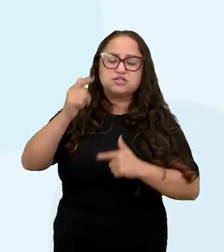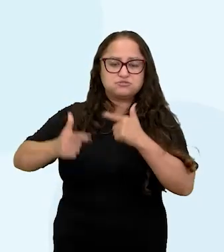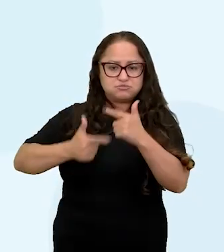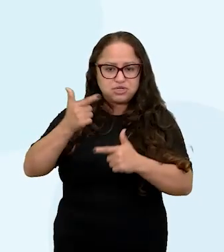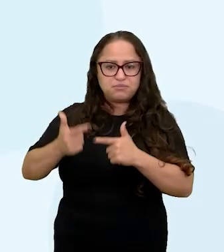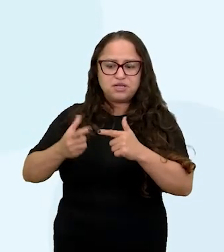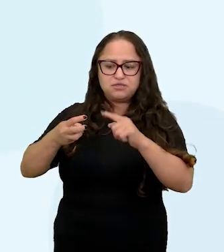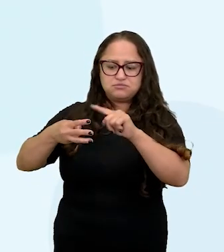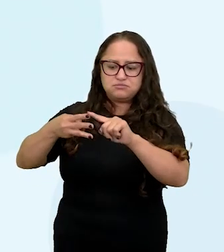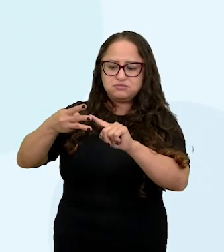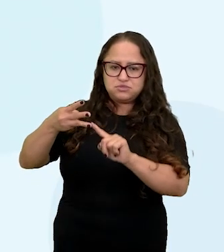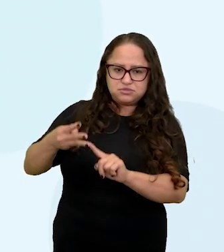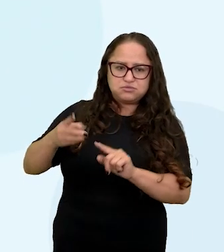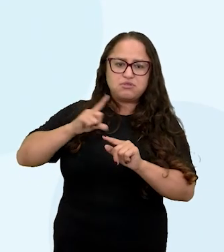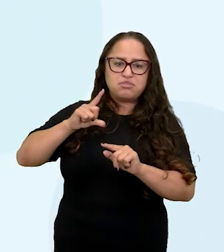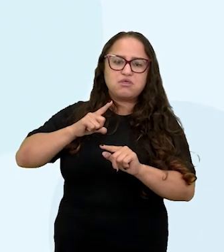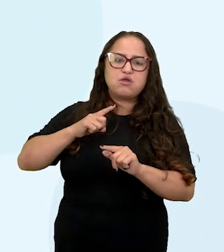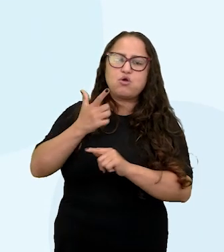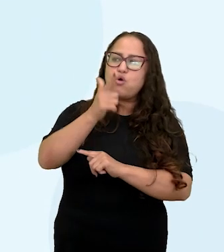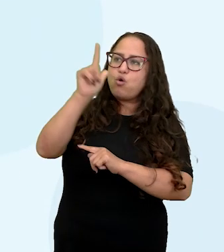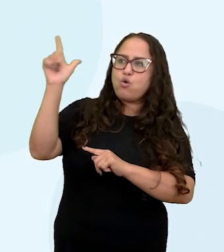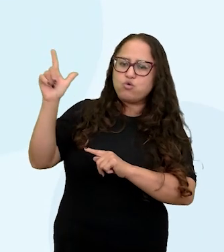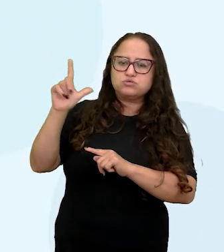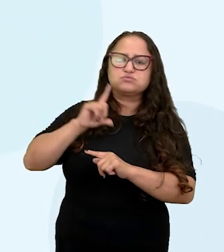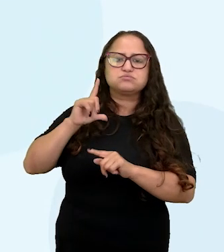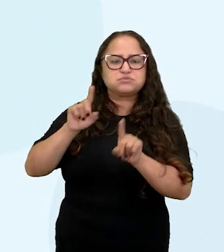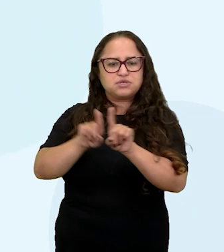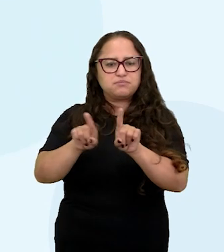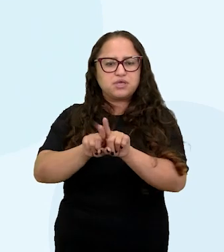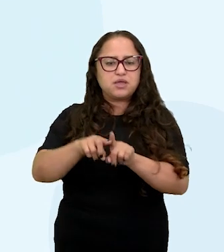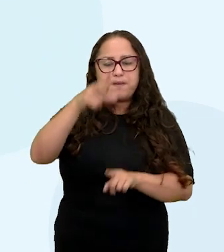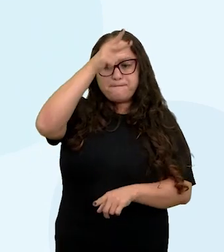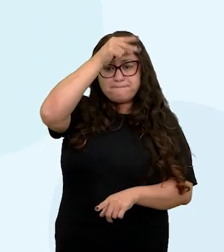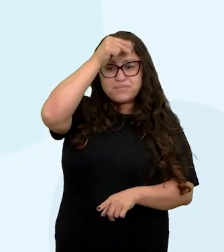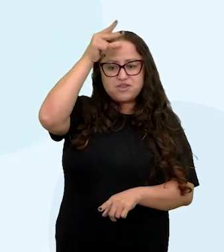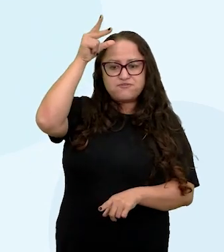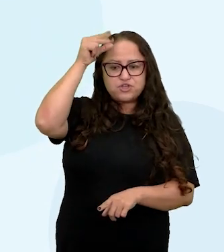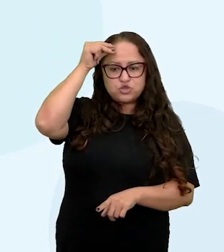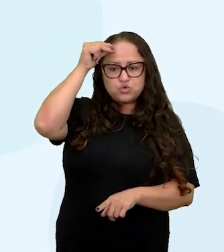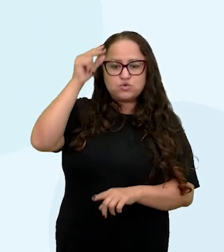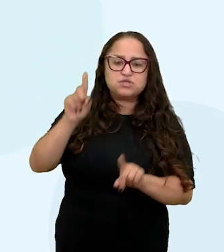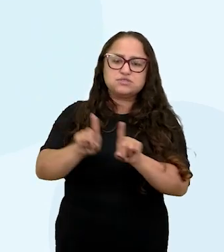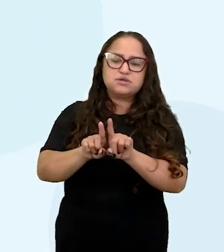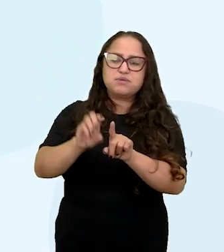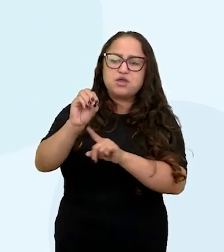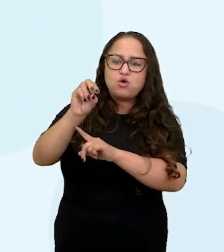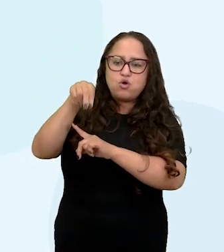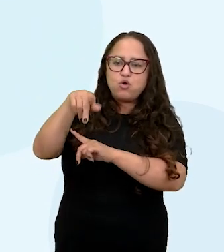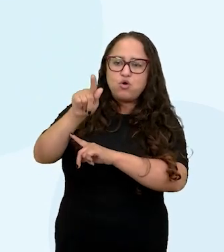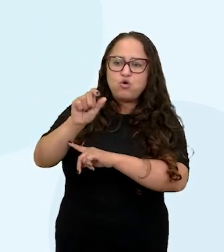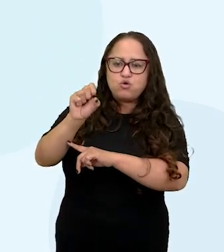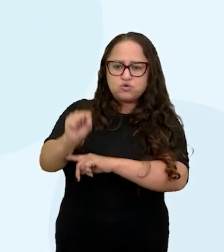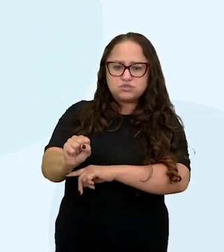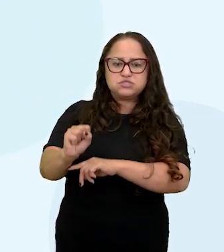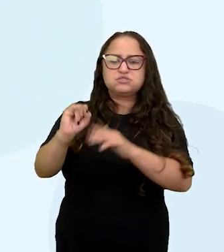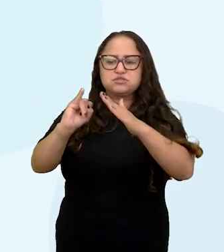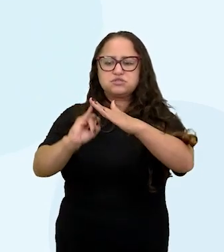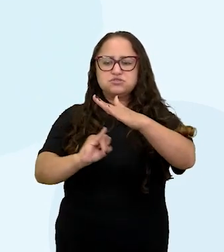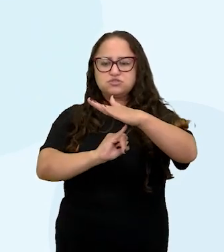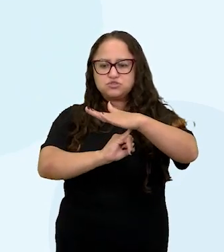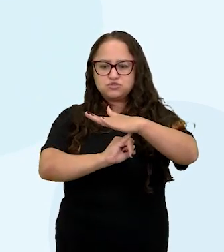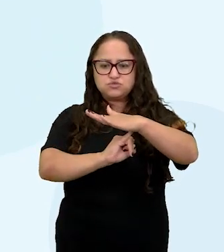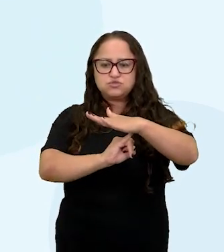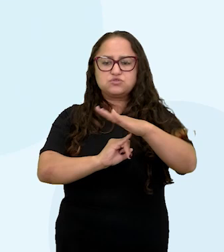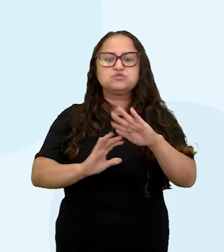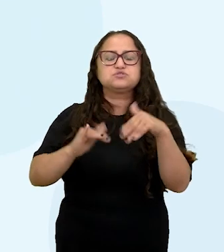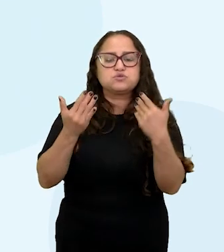3 poderes, né? Em outros órgãos, como prefeituras, né? Vamos colocar até ONGs ou instituições. E quando a